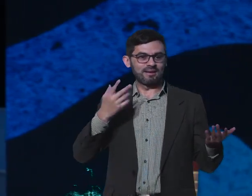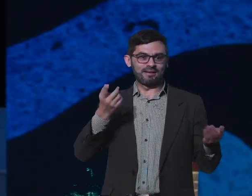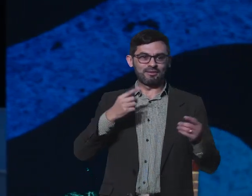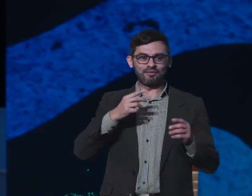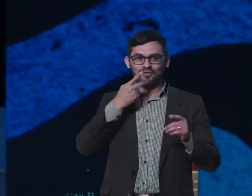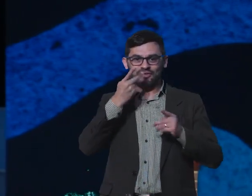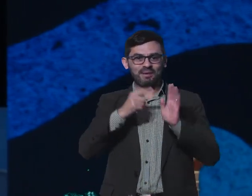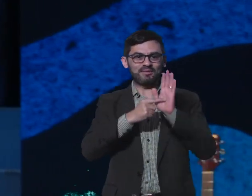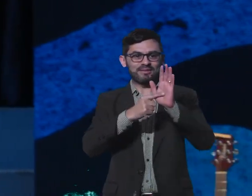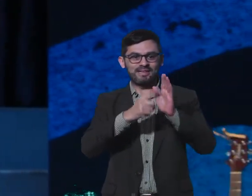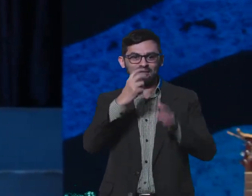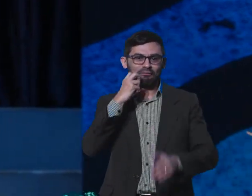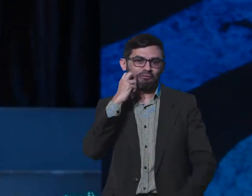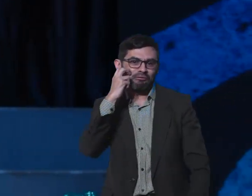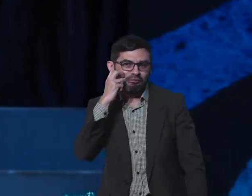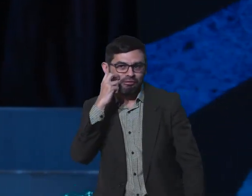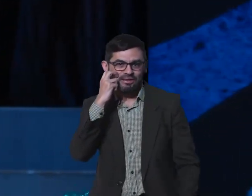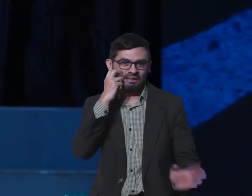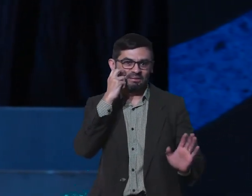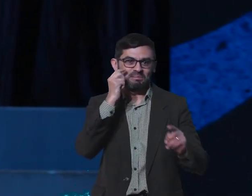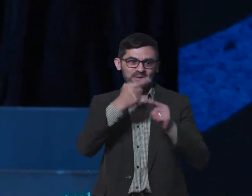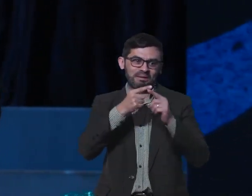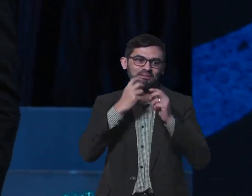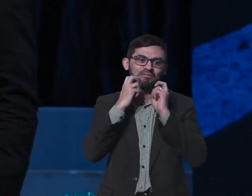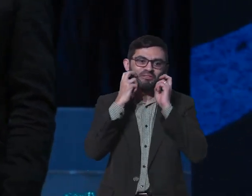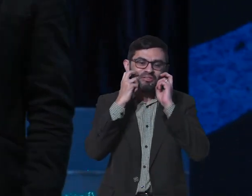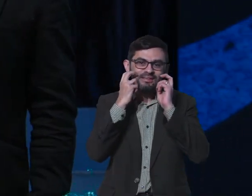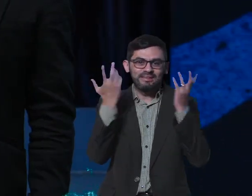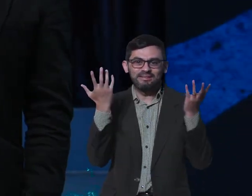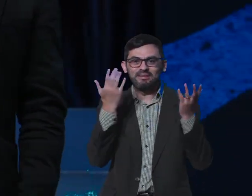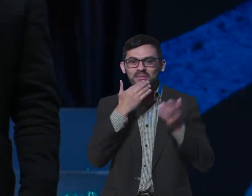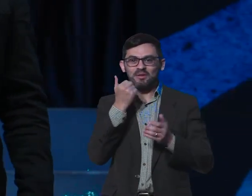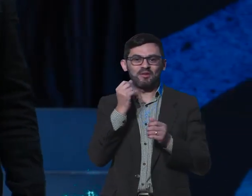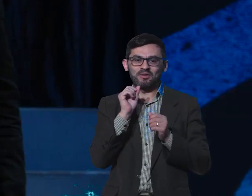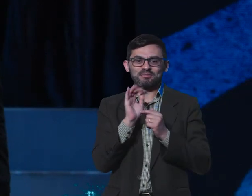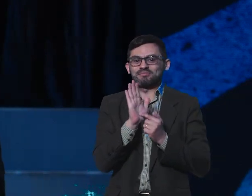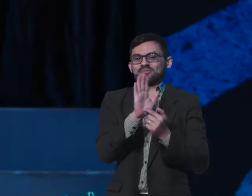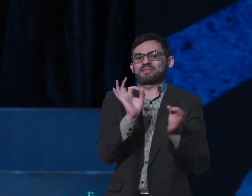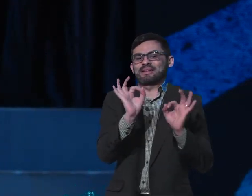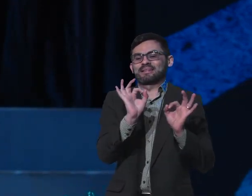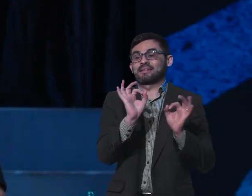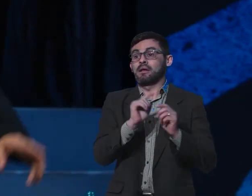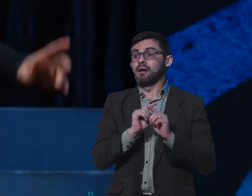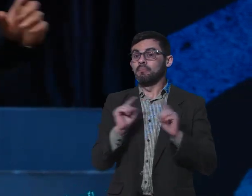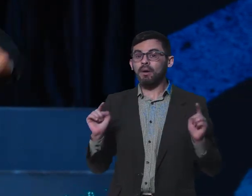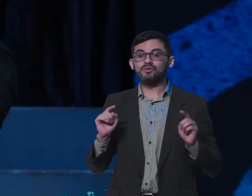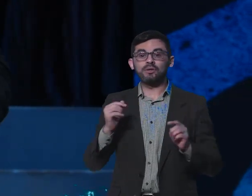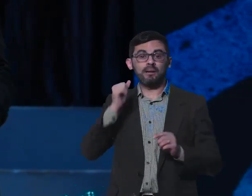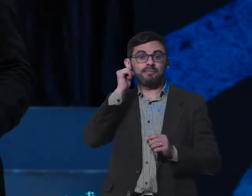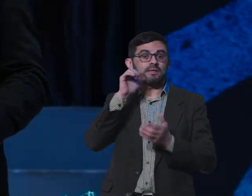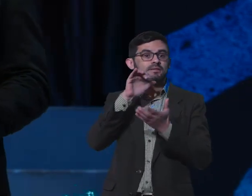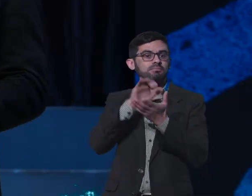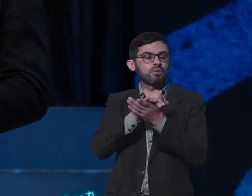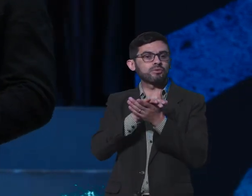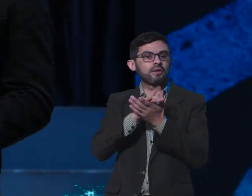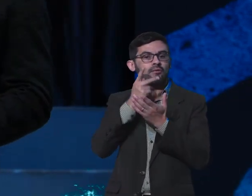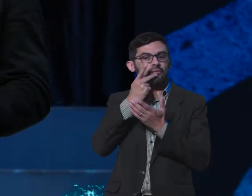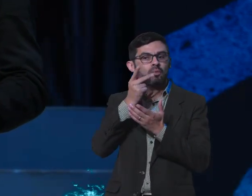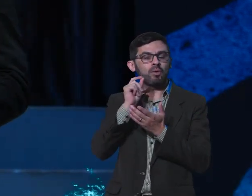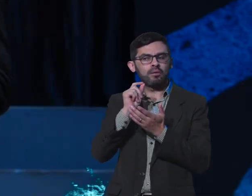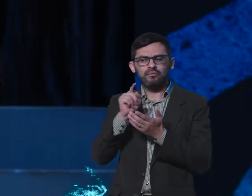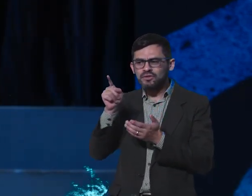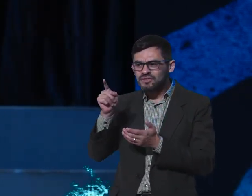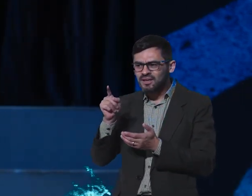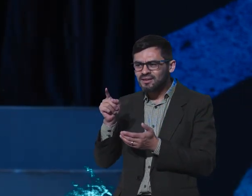senão depois eu fico sem ceia. Eu acho melhor não ficar sem ceia depois do culto. Mas eu falei assim para ela: você